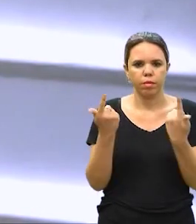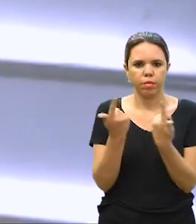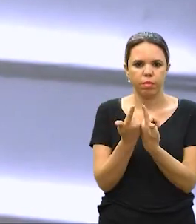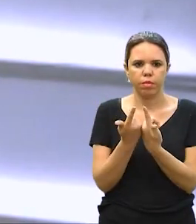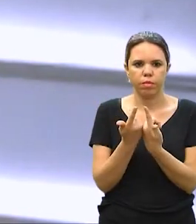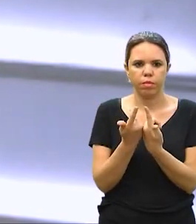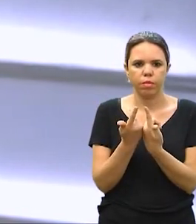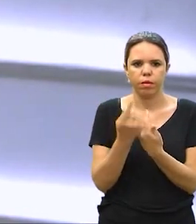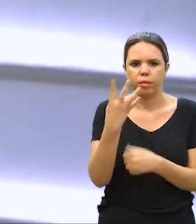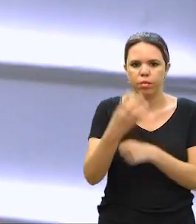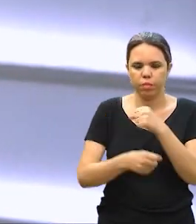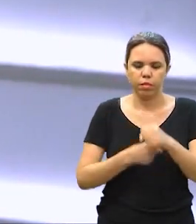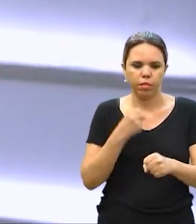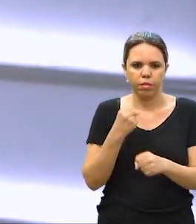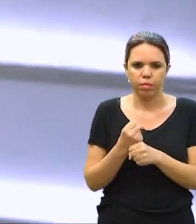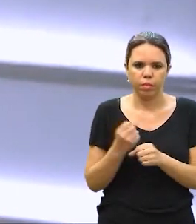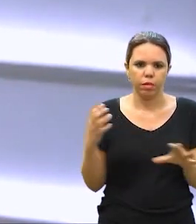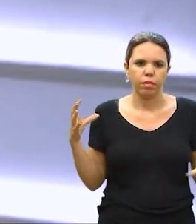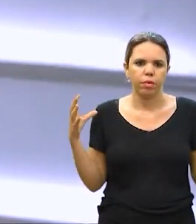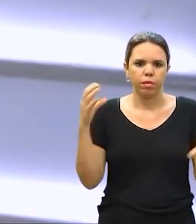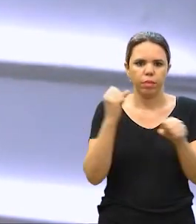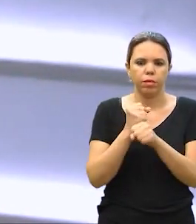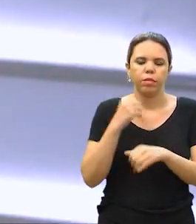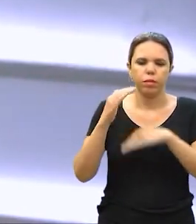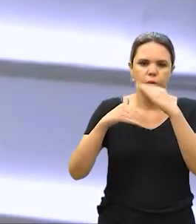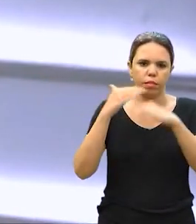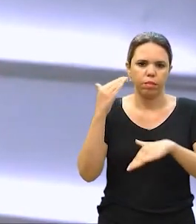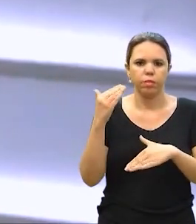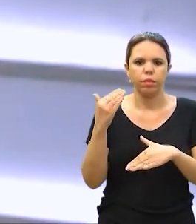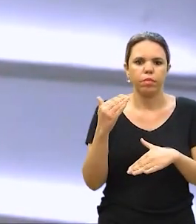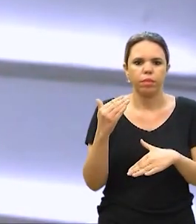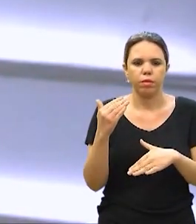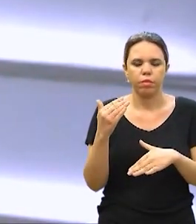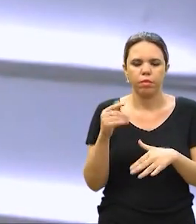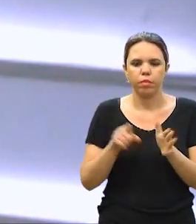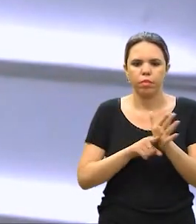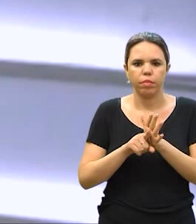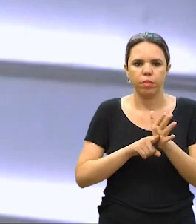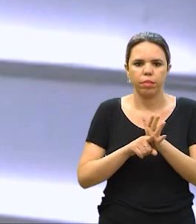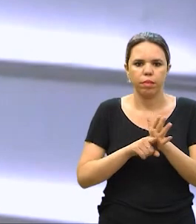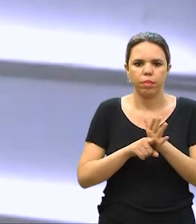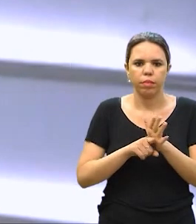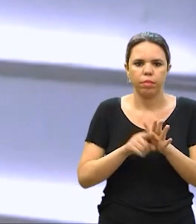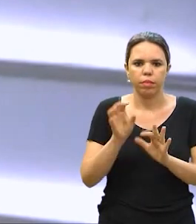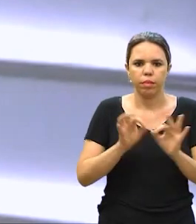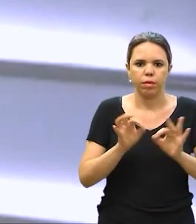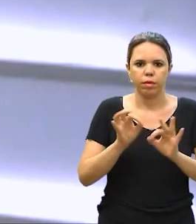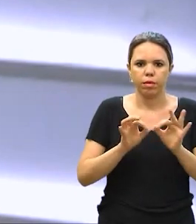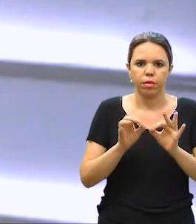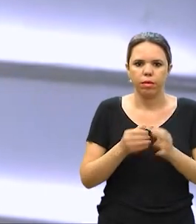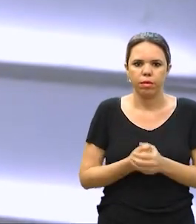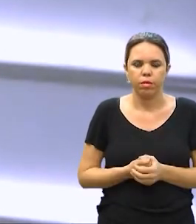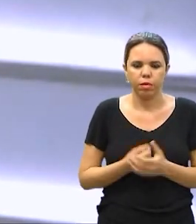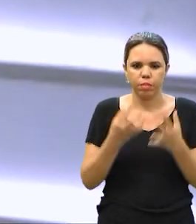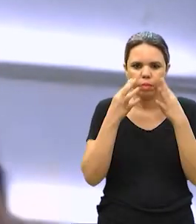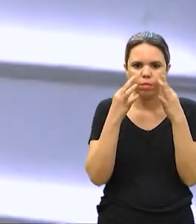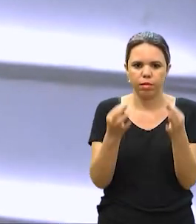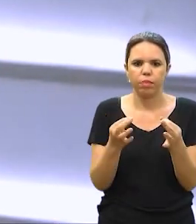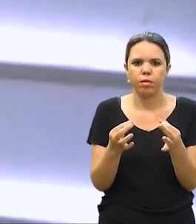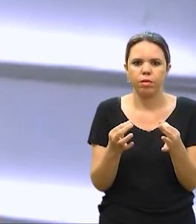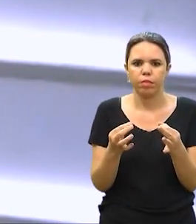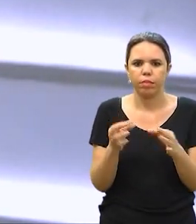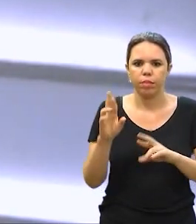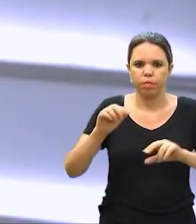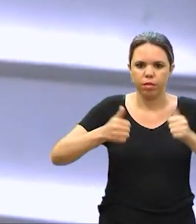praticamente 4 anos, vamos dizer assim, ao todo, de construção desse estudo, que o plano, ele olha para a APA, ele tem